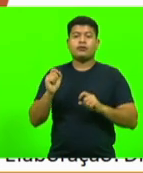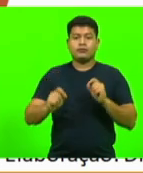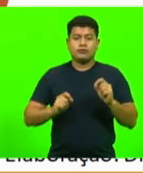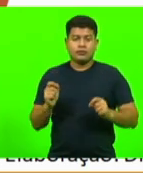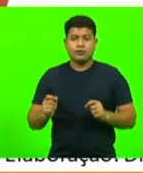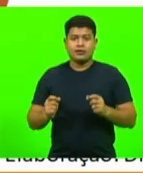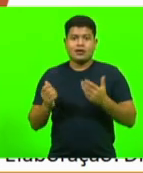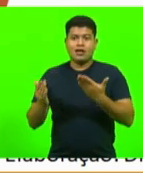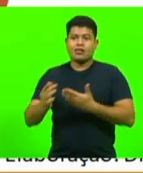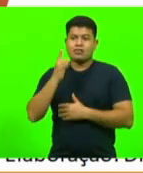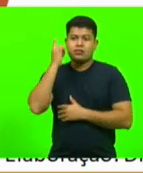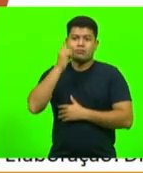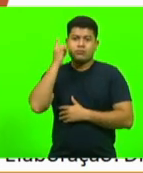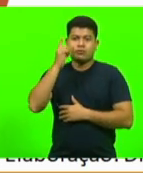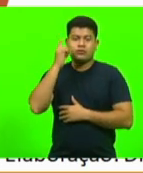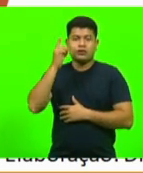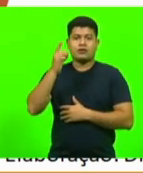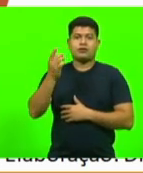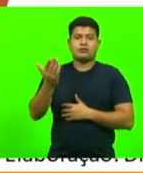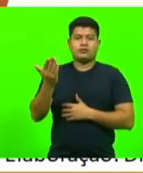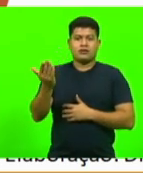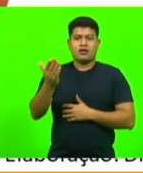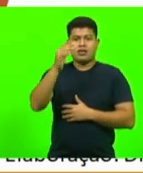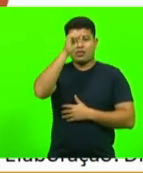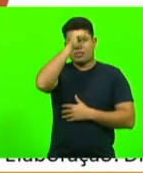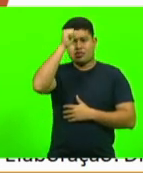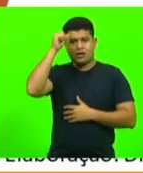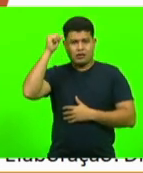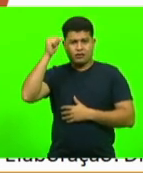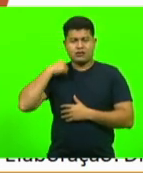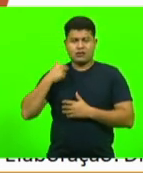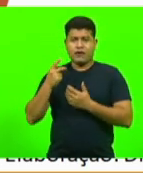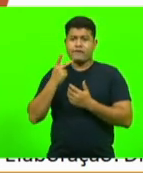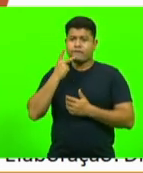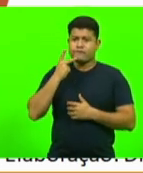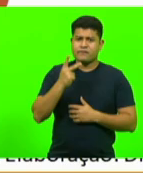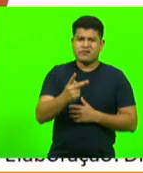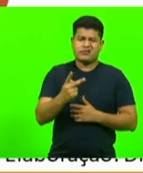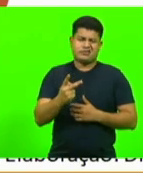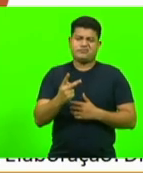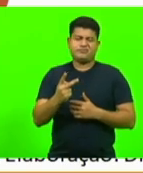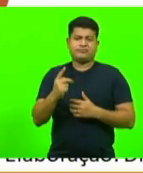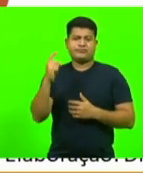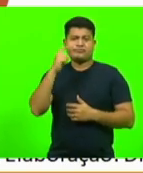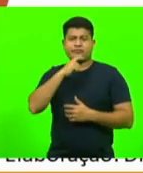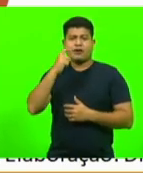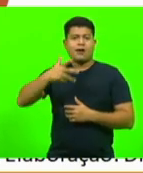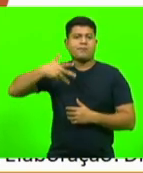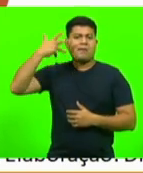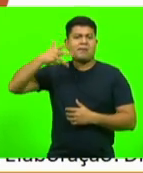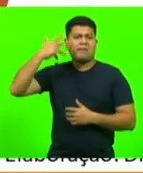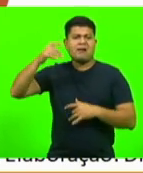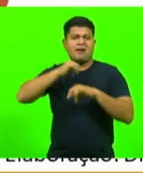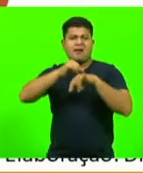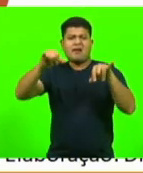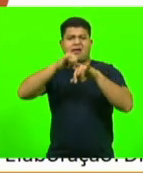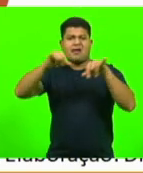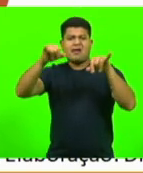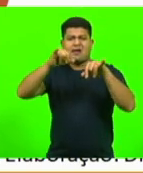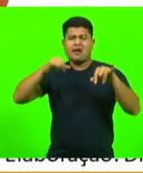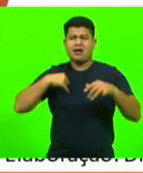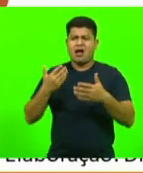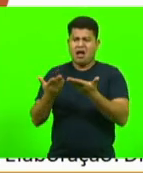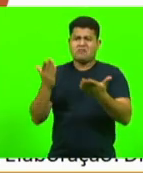deputado Darci de Matos né como discurso hipócrita e cretino dizendo que vai